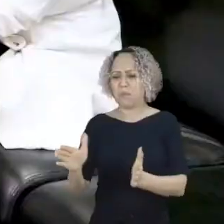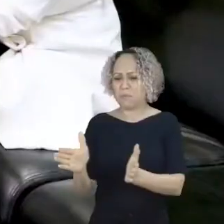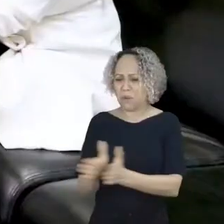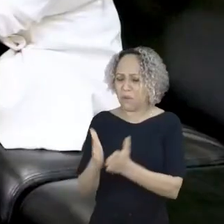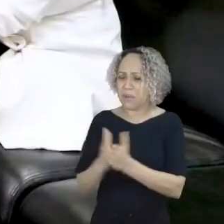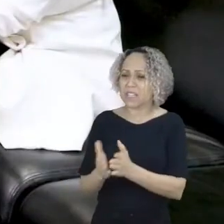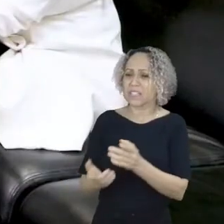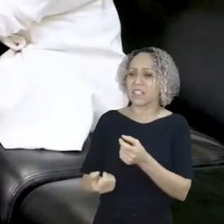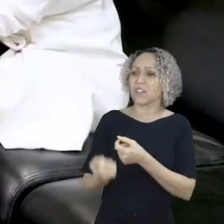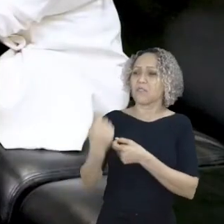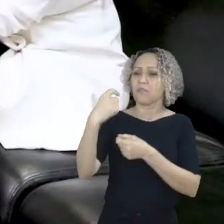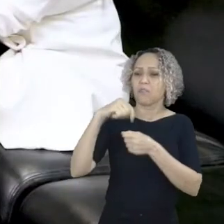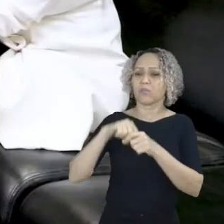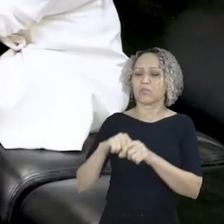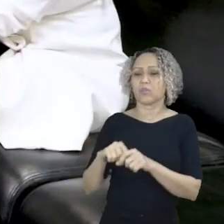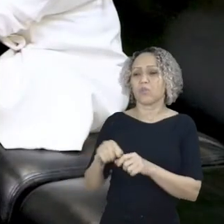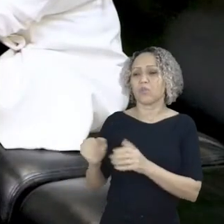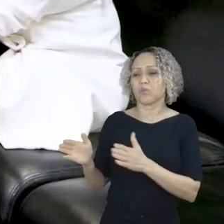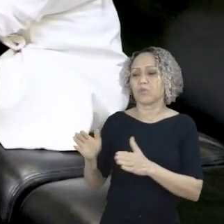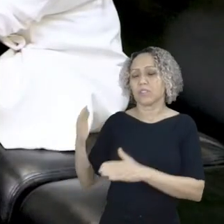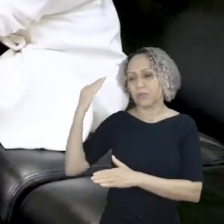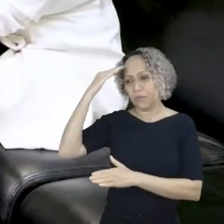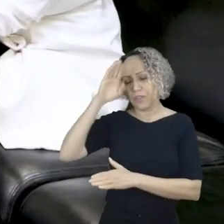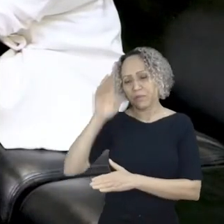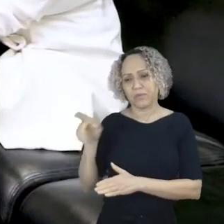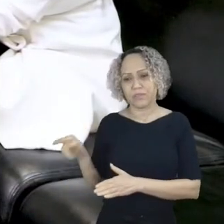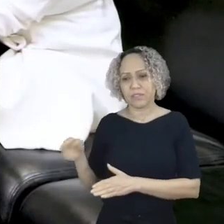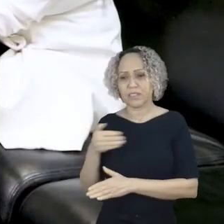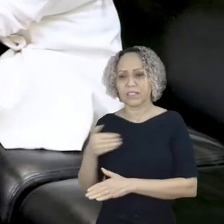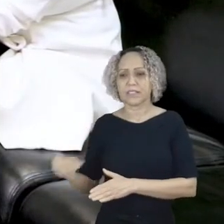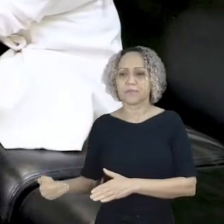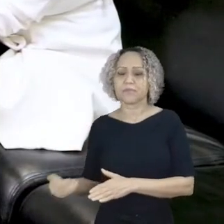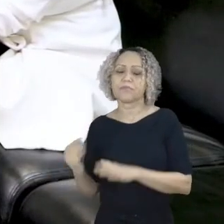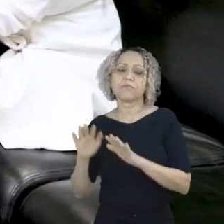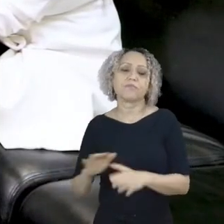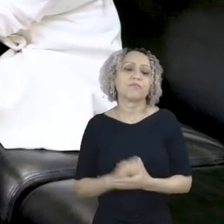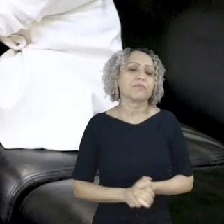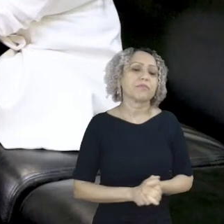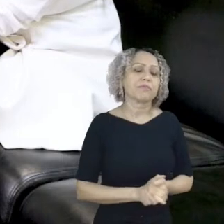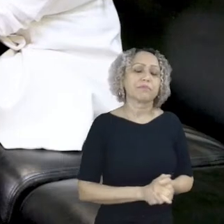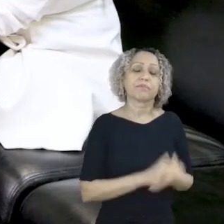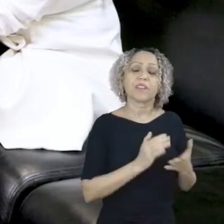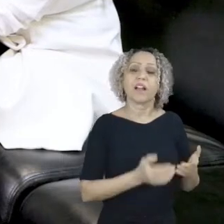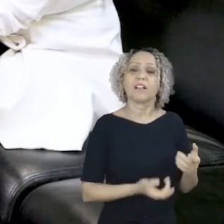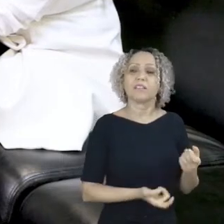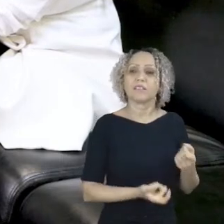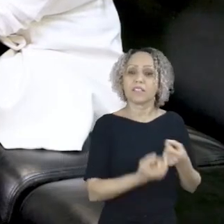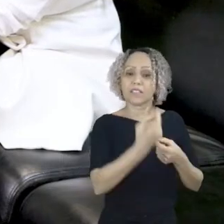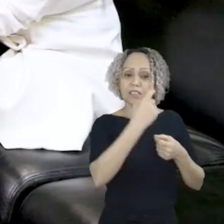e pouco, 1 ano e 3 meses, um processo importante de retomada do